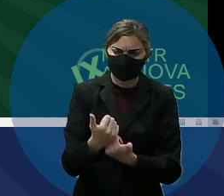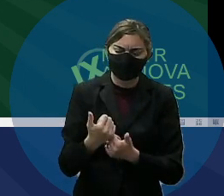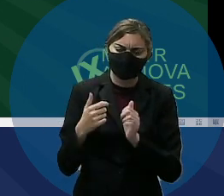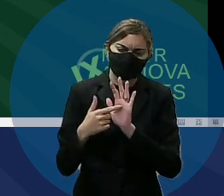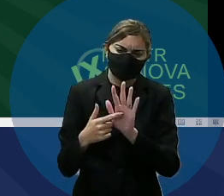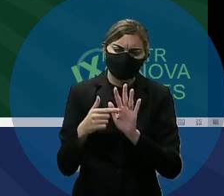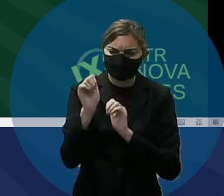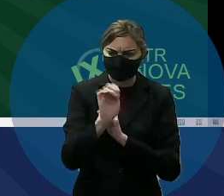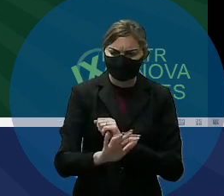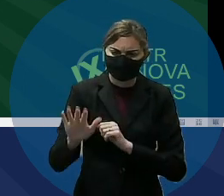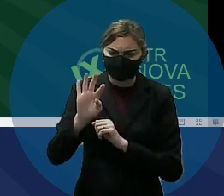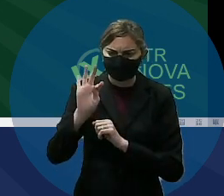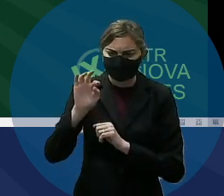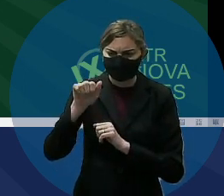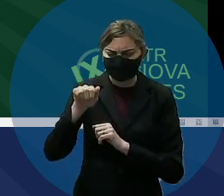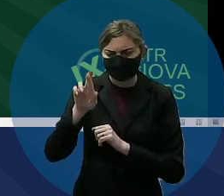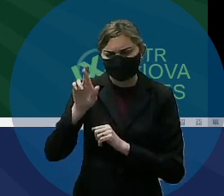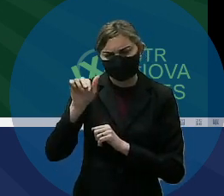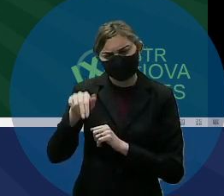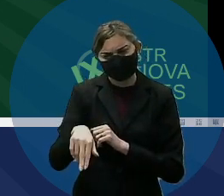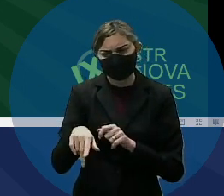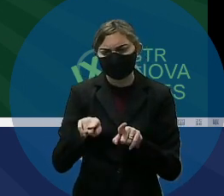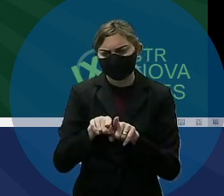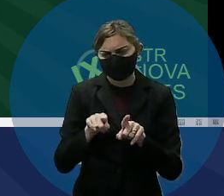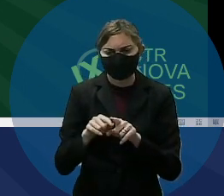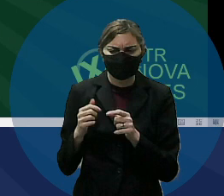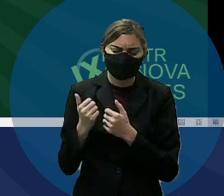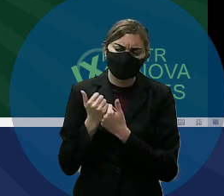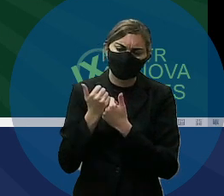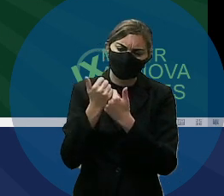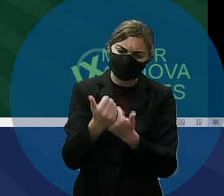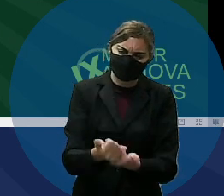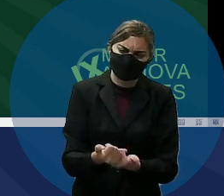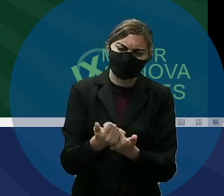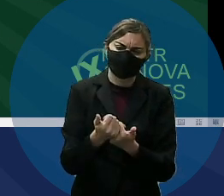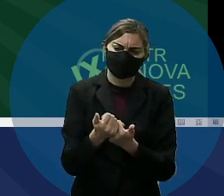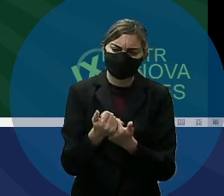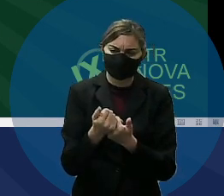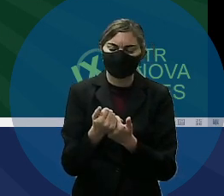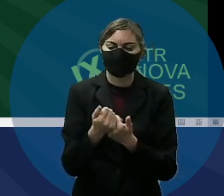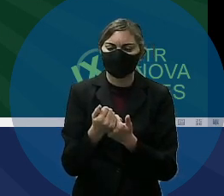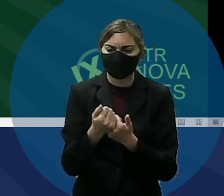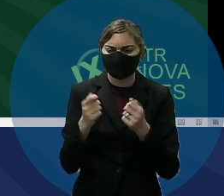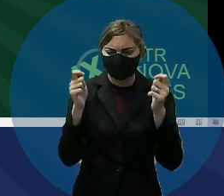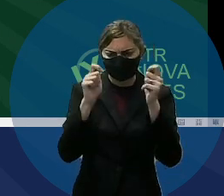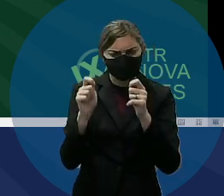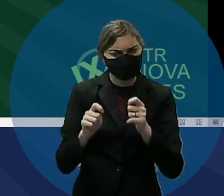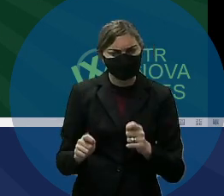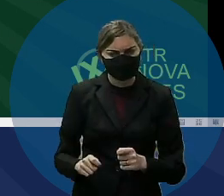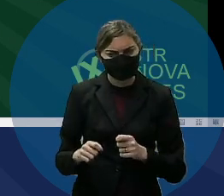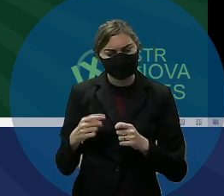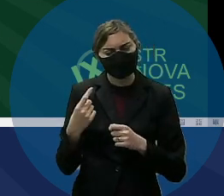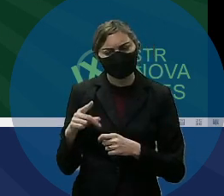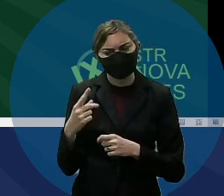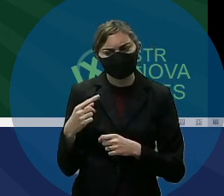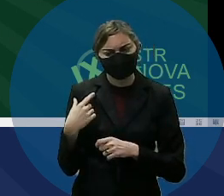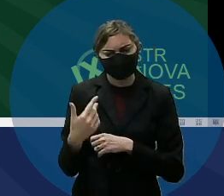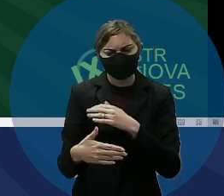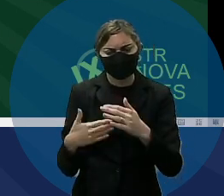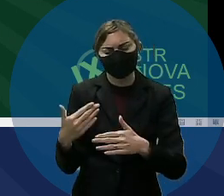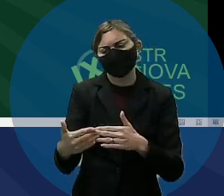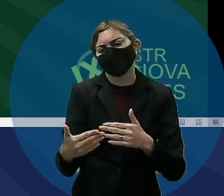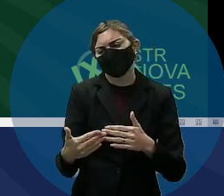do Tangram, ela também representou aí a arte dela, né? Desenvolvendo o que